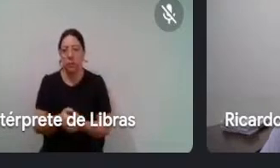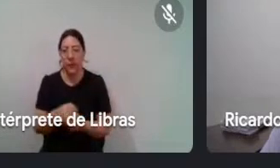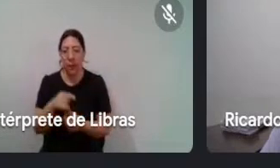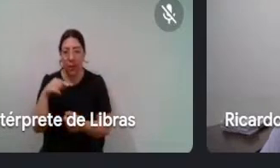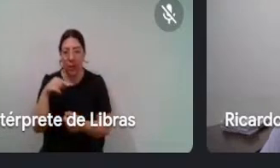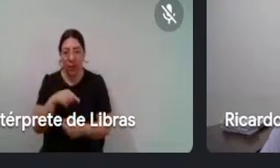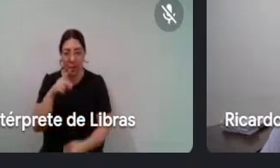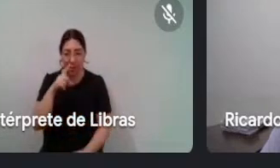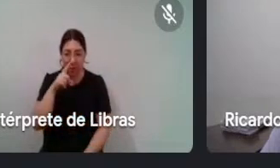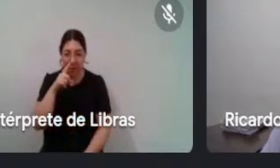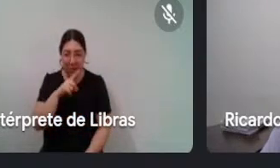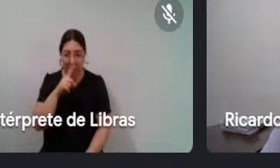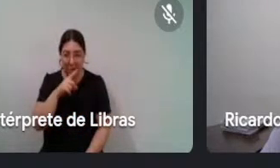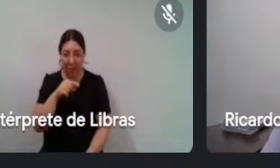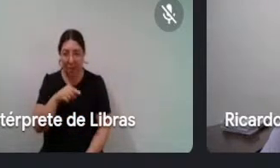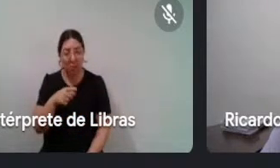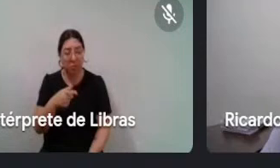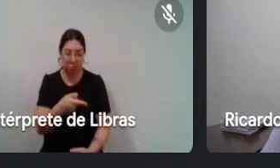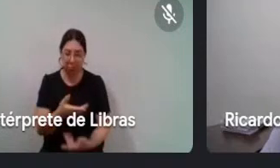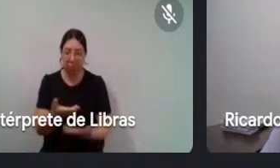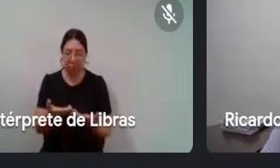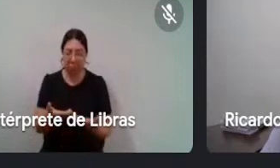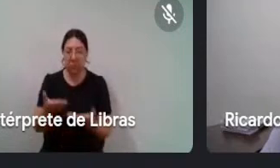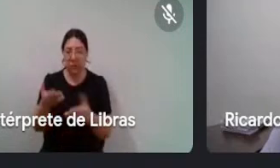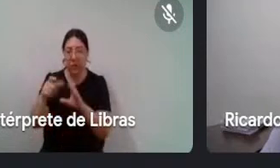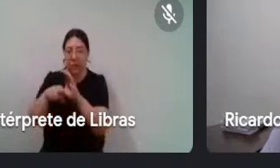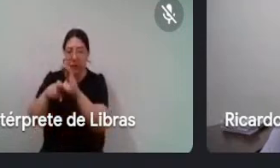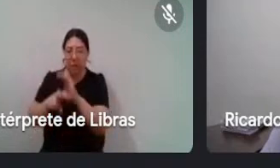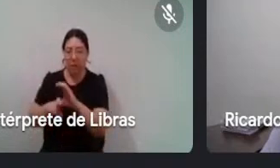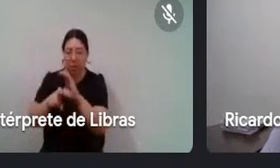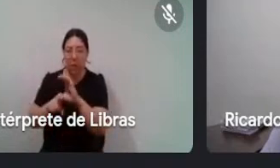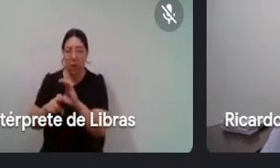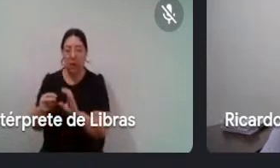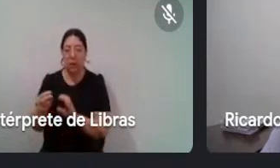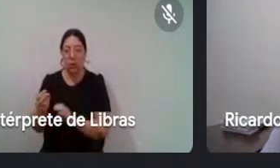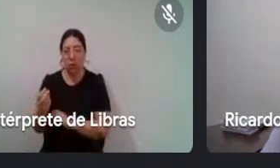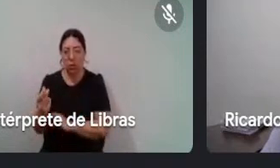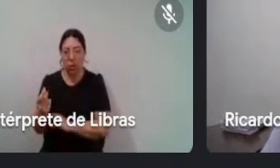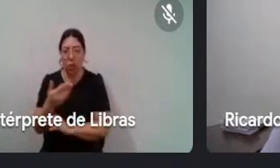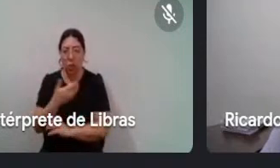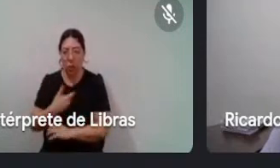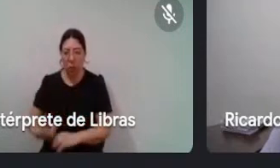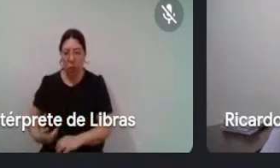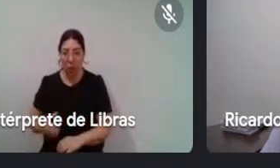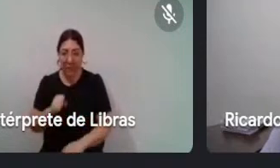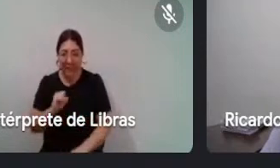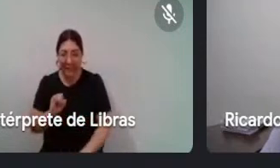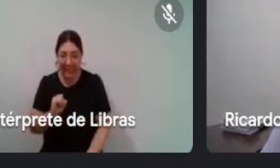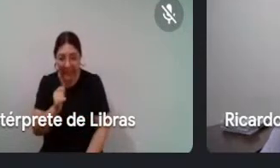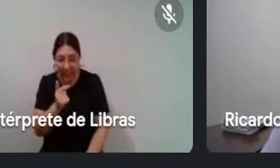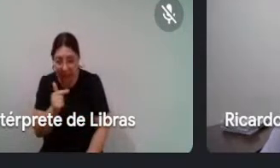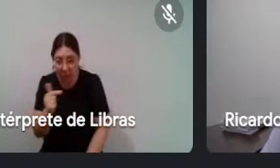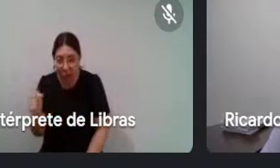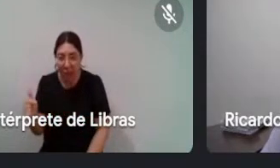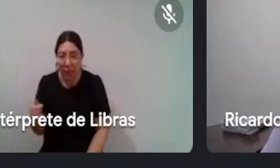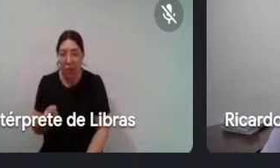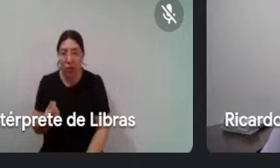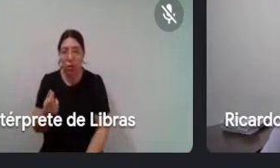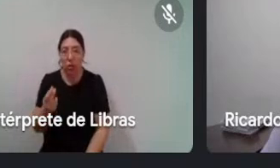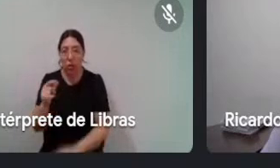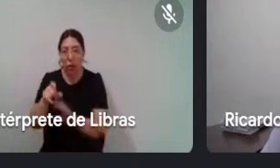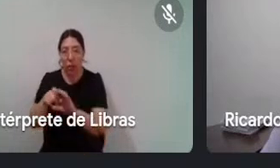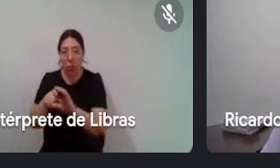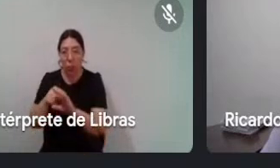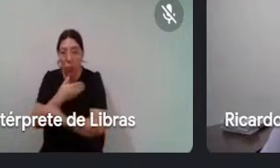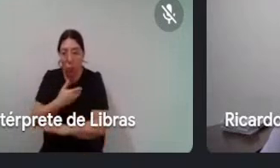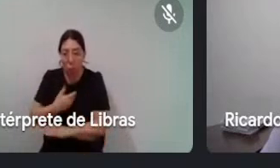eles dependem do dinheiro público. Se não tiver dinheiro público, esses partidos não existem. E veja, não é qualquer partido, é o Democratas,